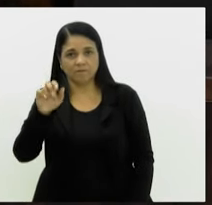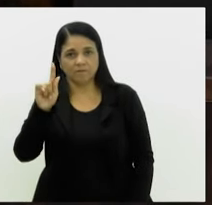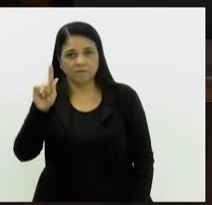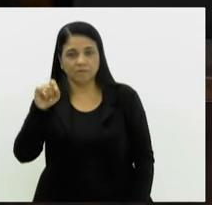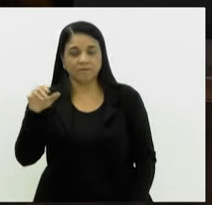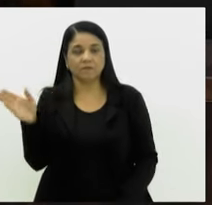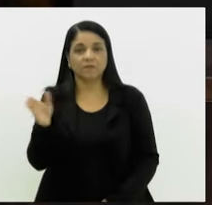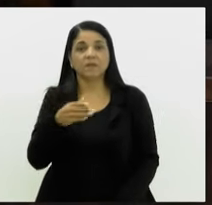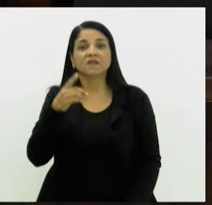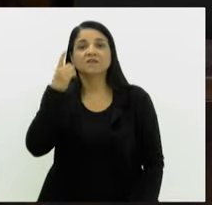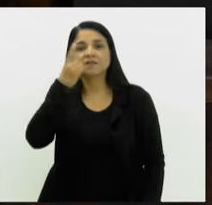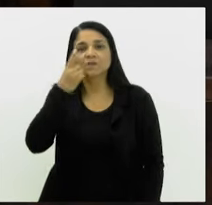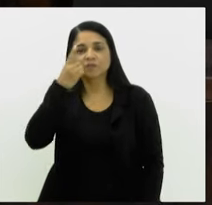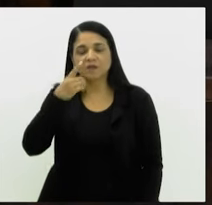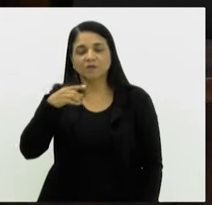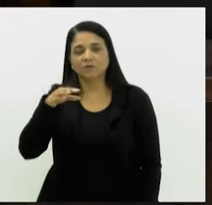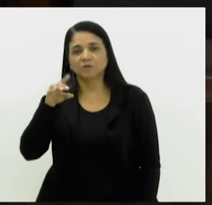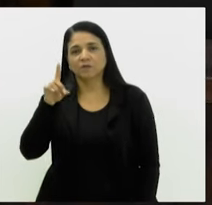Deputado doutor Deodalto.